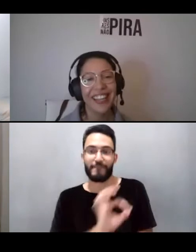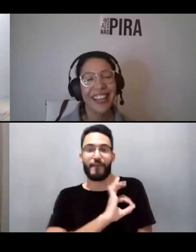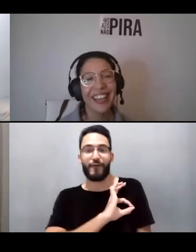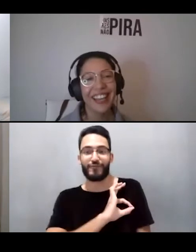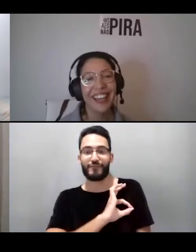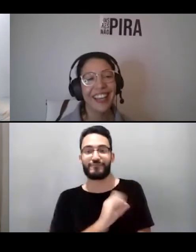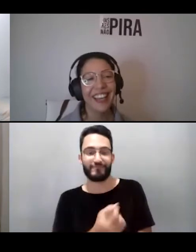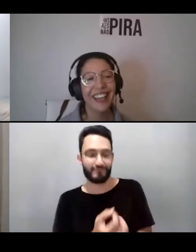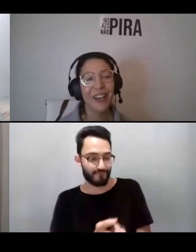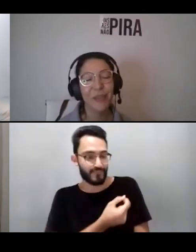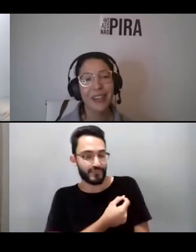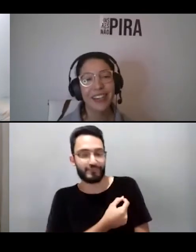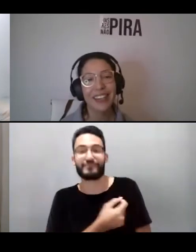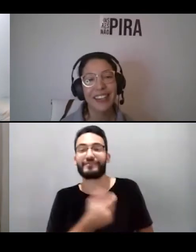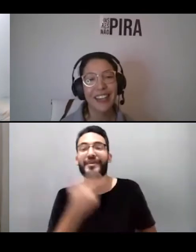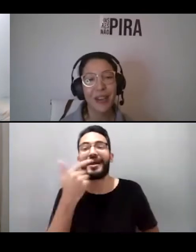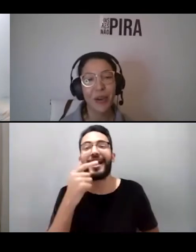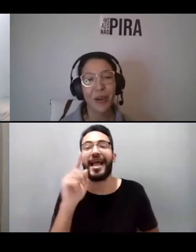que